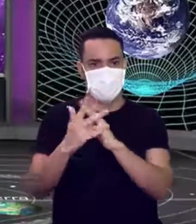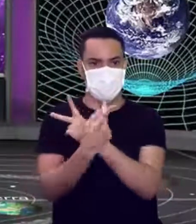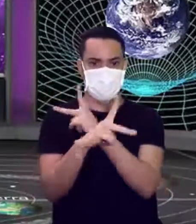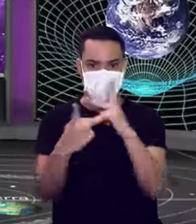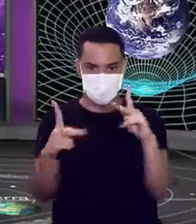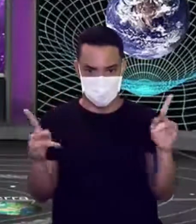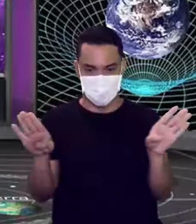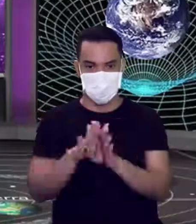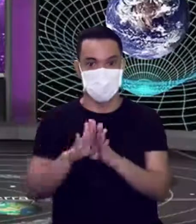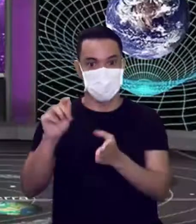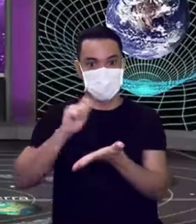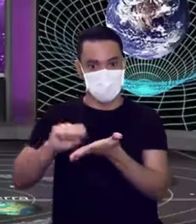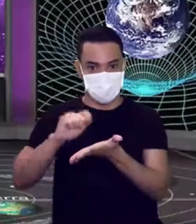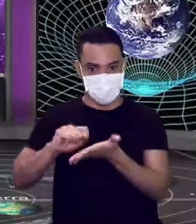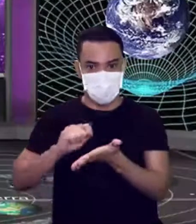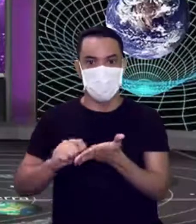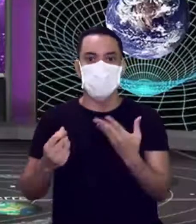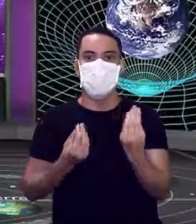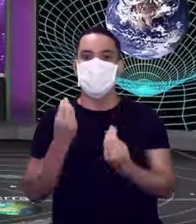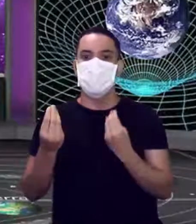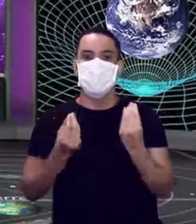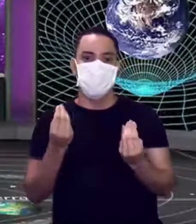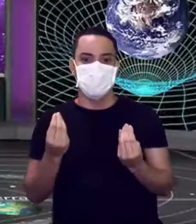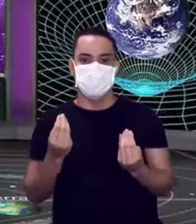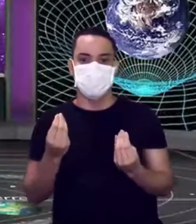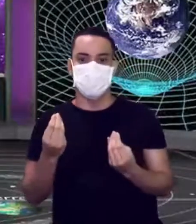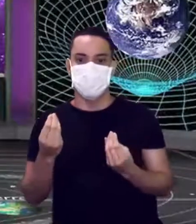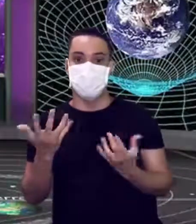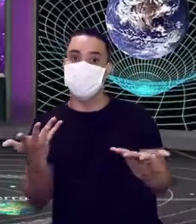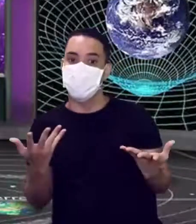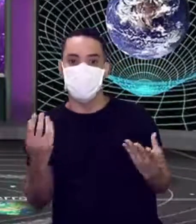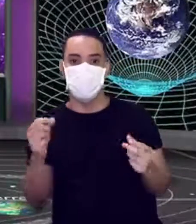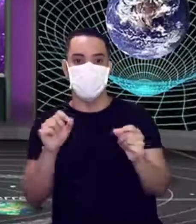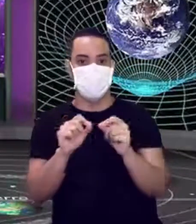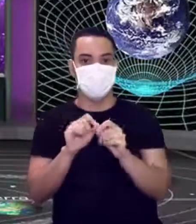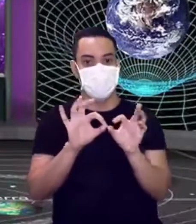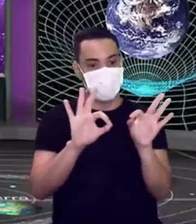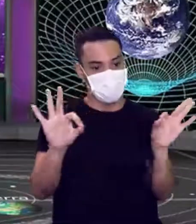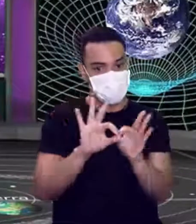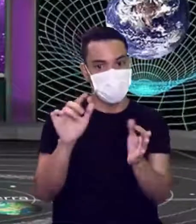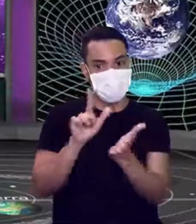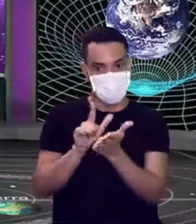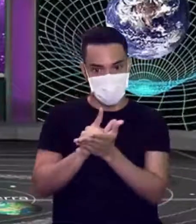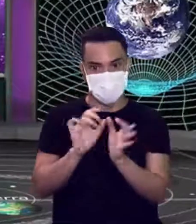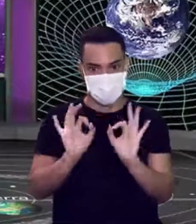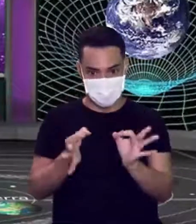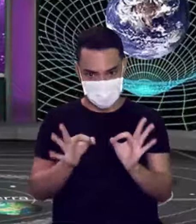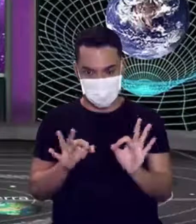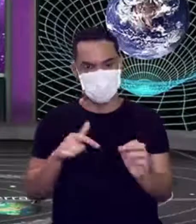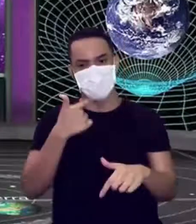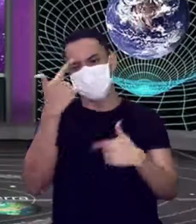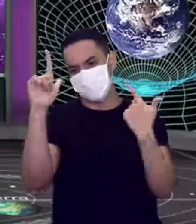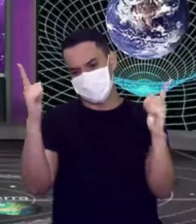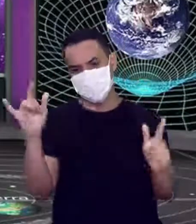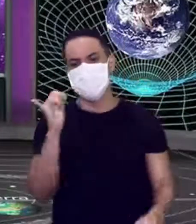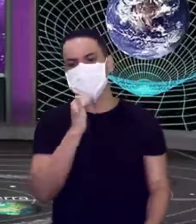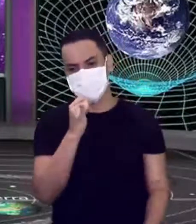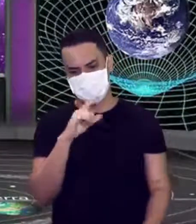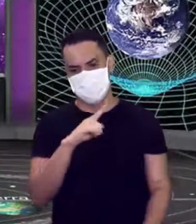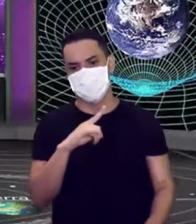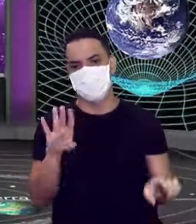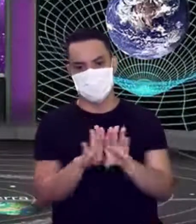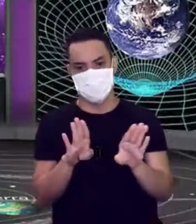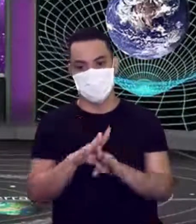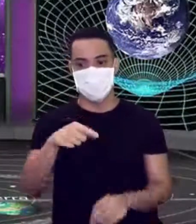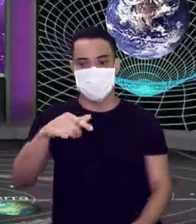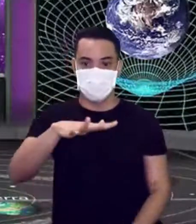vocês e anotem com que carga fica o canudo, com que carga fica o papel, tá bom? Outros exemplos simples, pessoal, é que quando